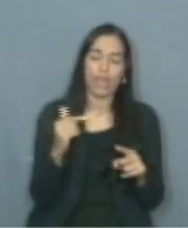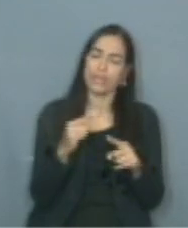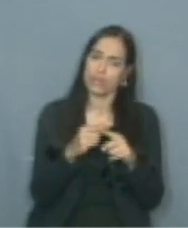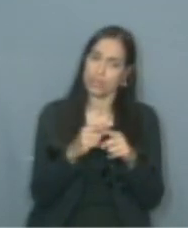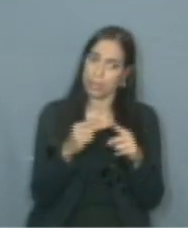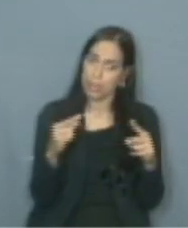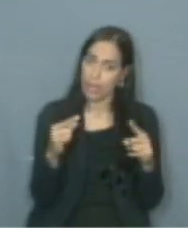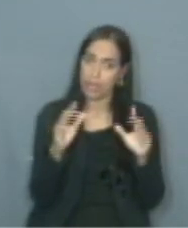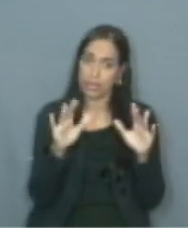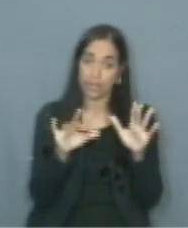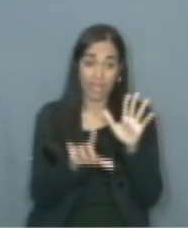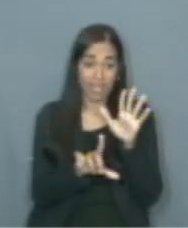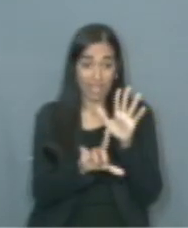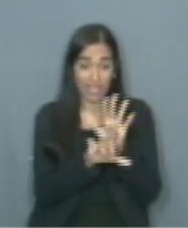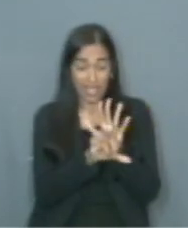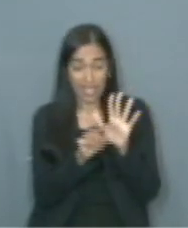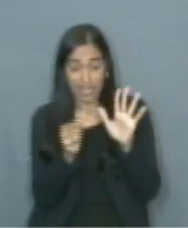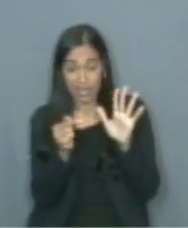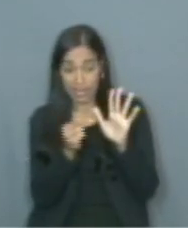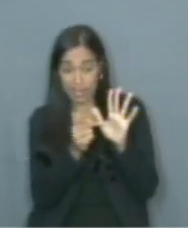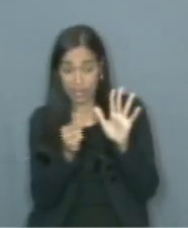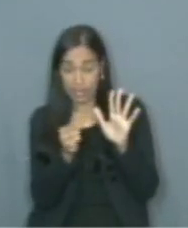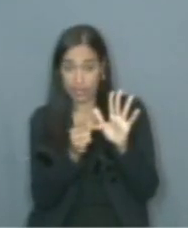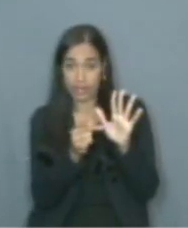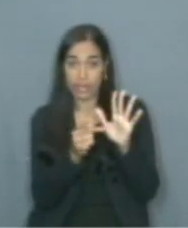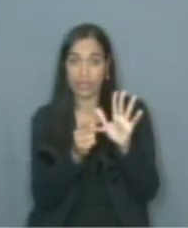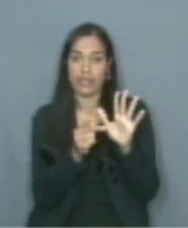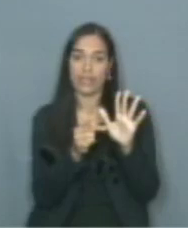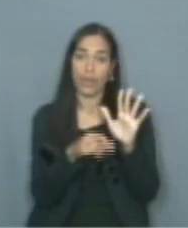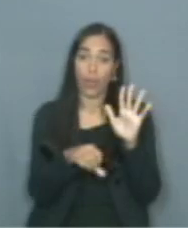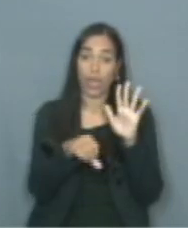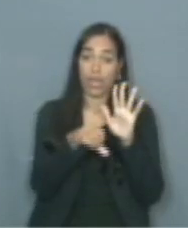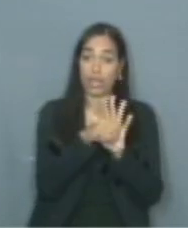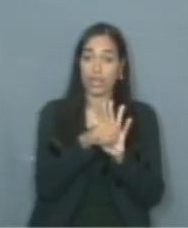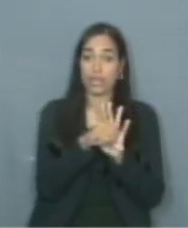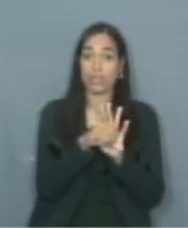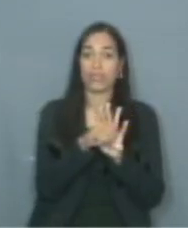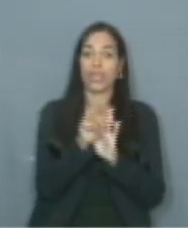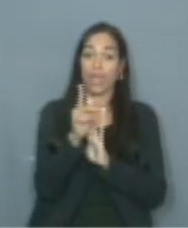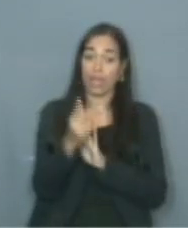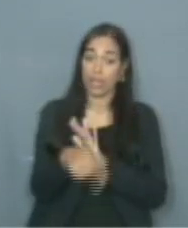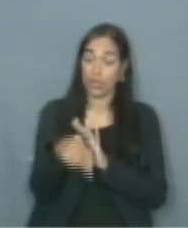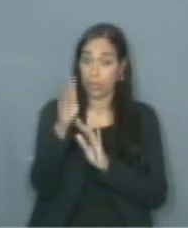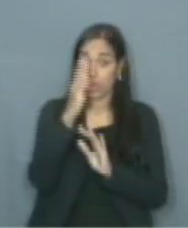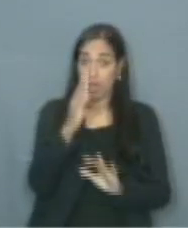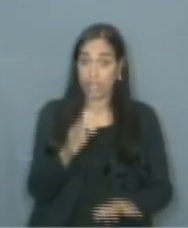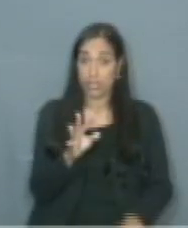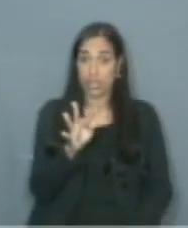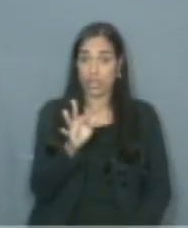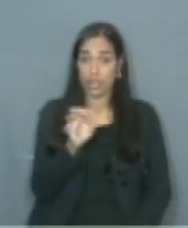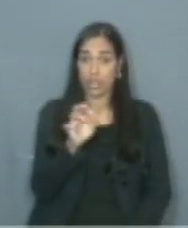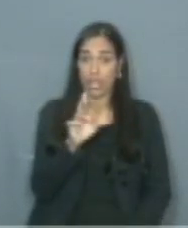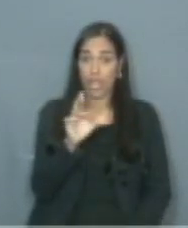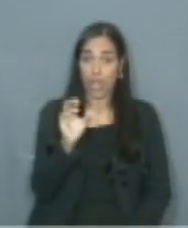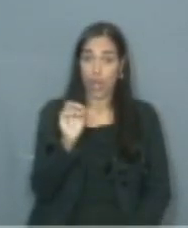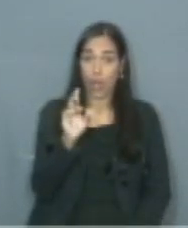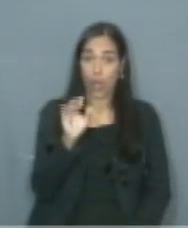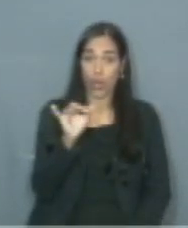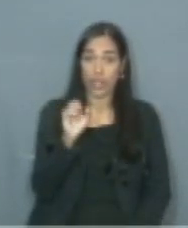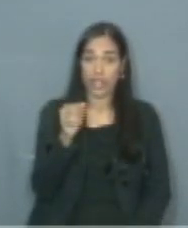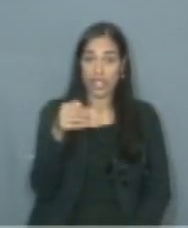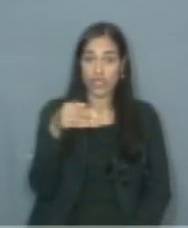que a lei que disciplina o crime de terrorismo no Brasil, ele trata como terrorismo